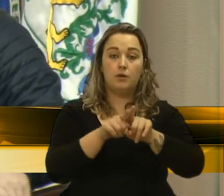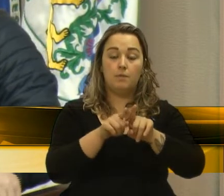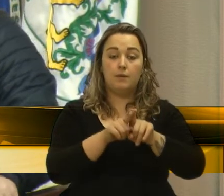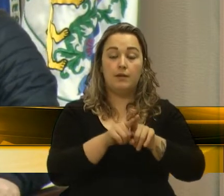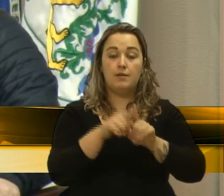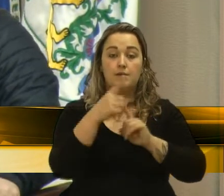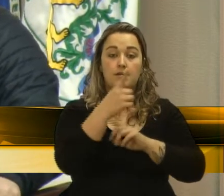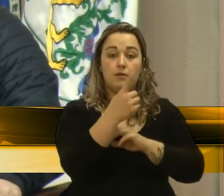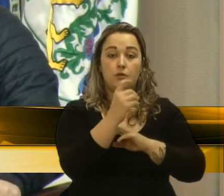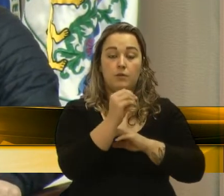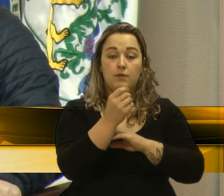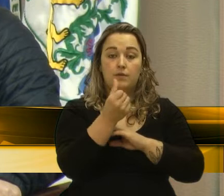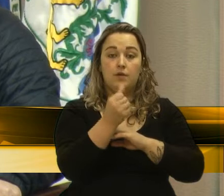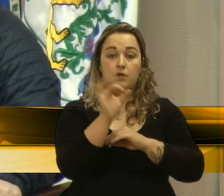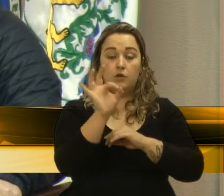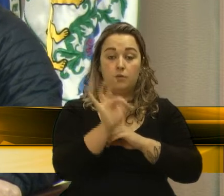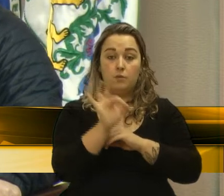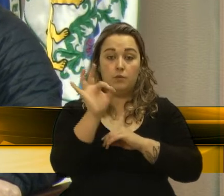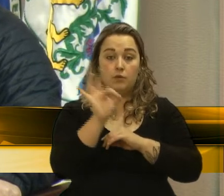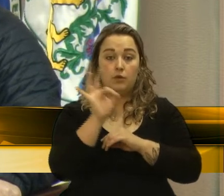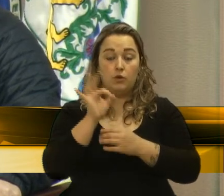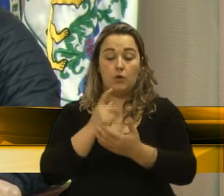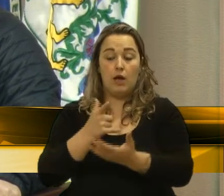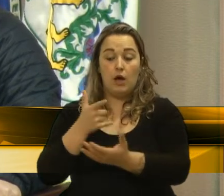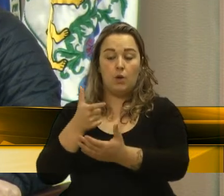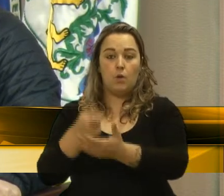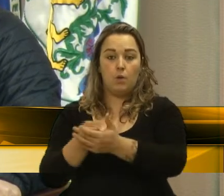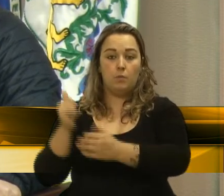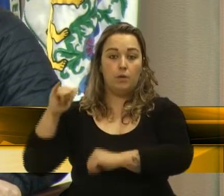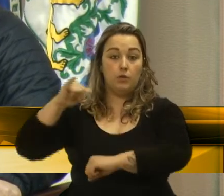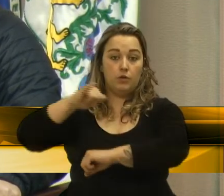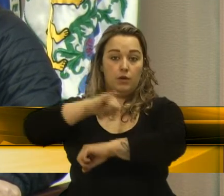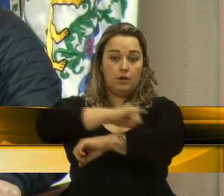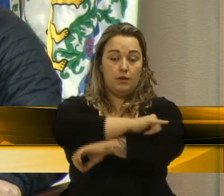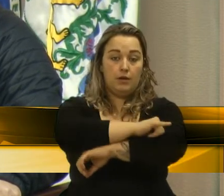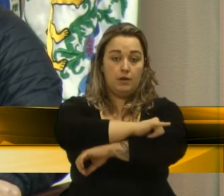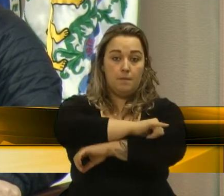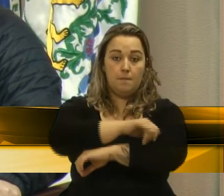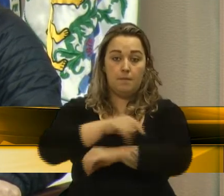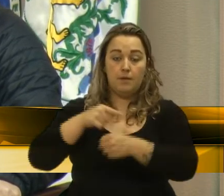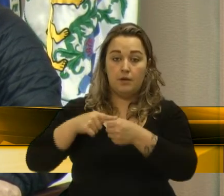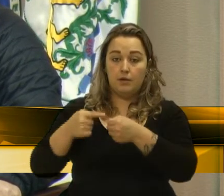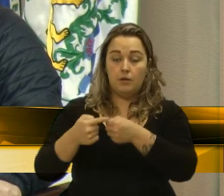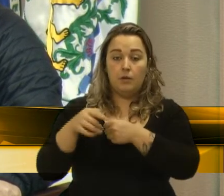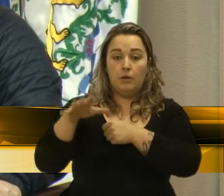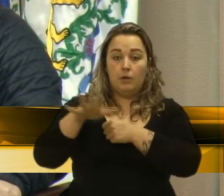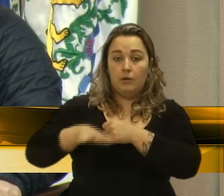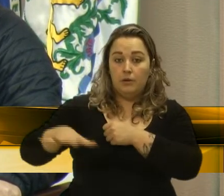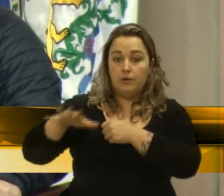106% de aumento na procura de passagens aéreas, né, para São Luís.